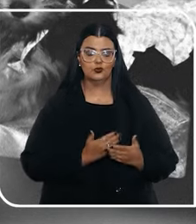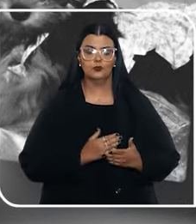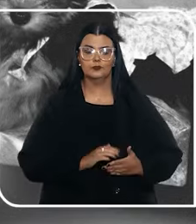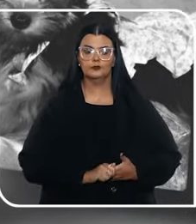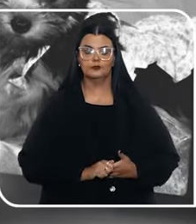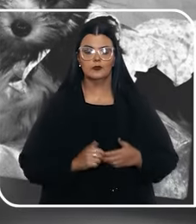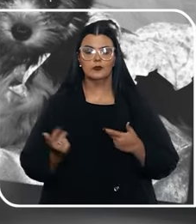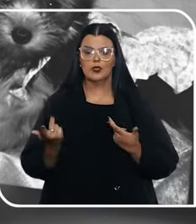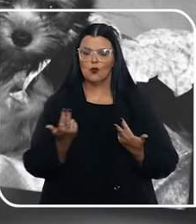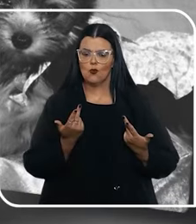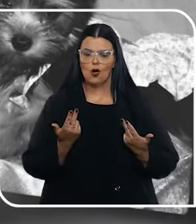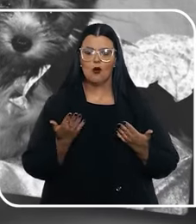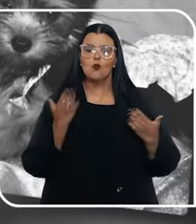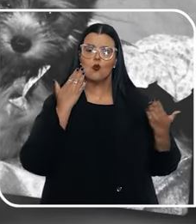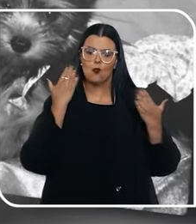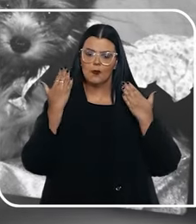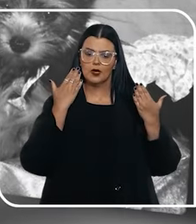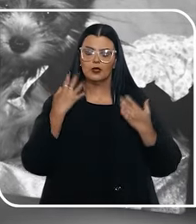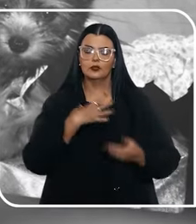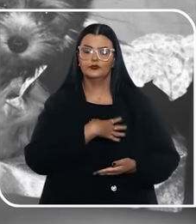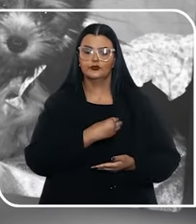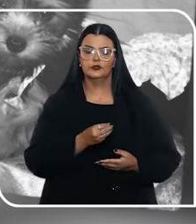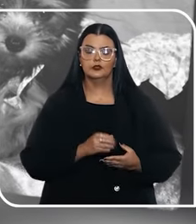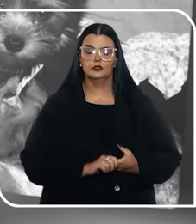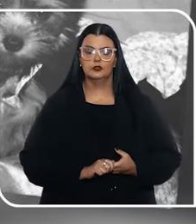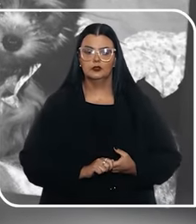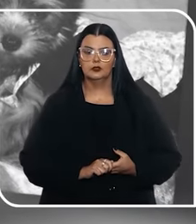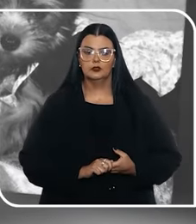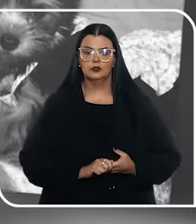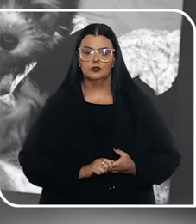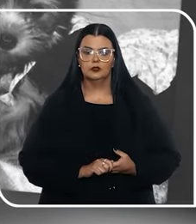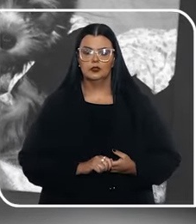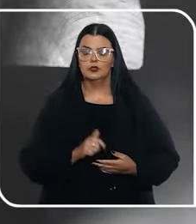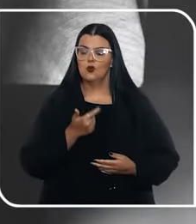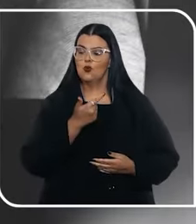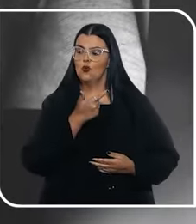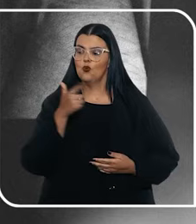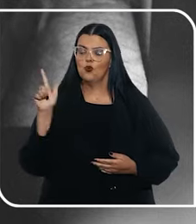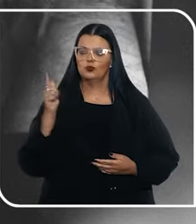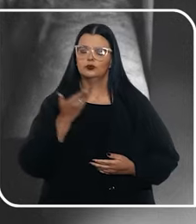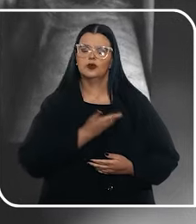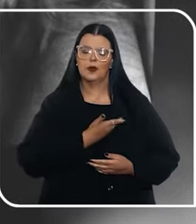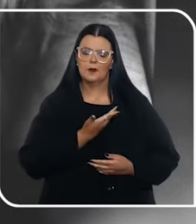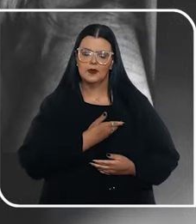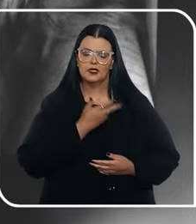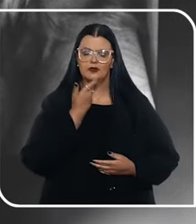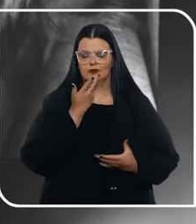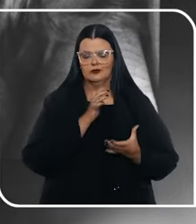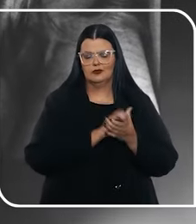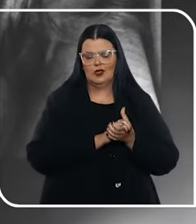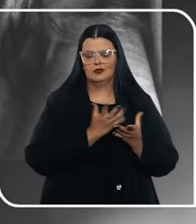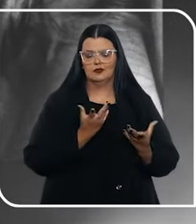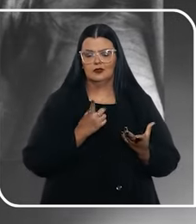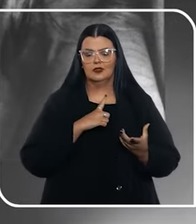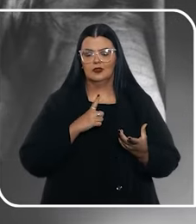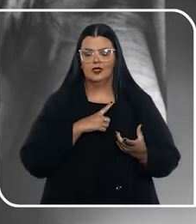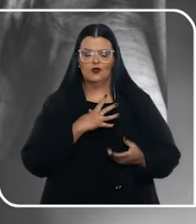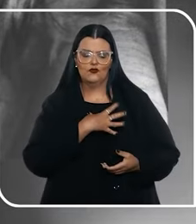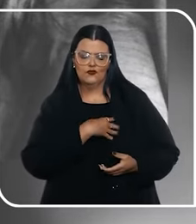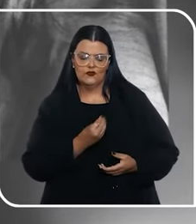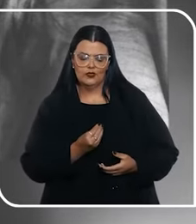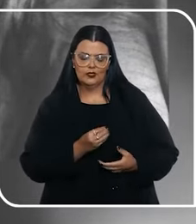né? Bem semelhante a um filho que, quando a gente ouvia outros amigos casados que